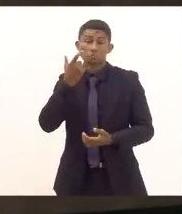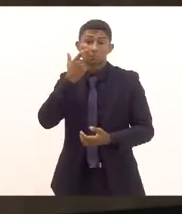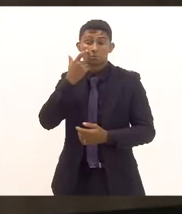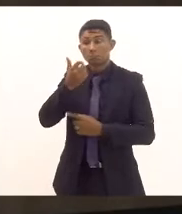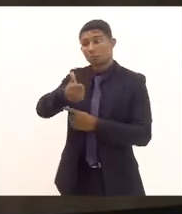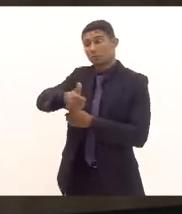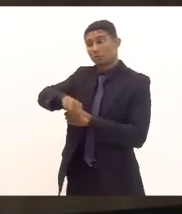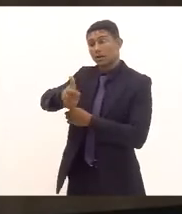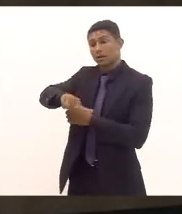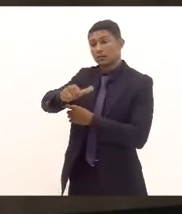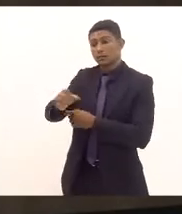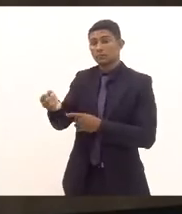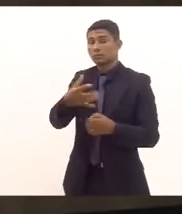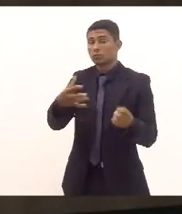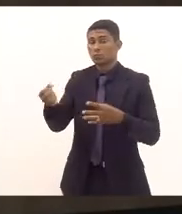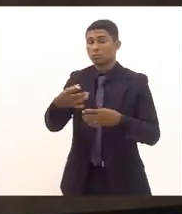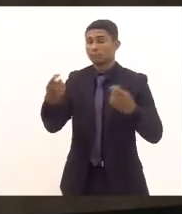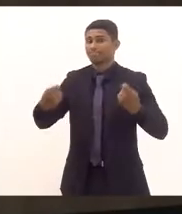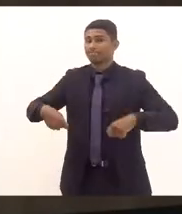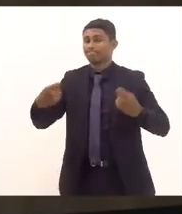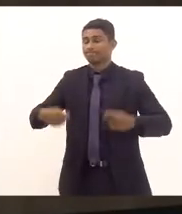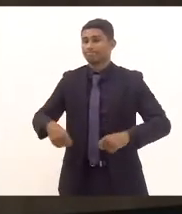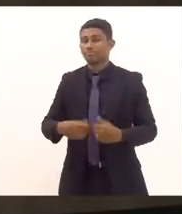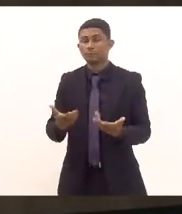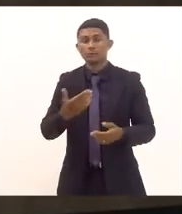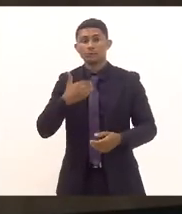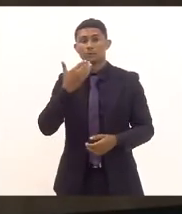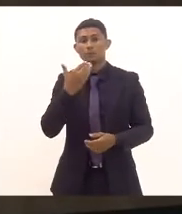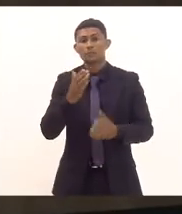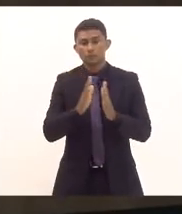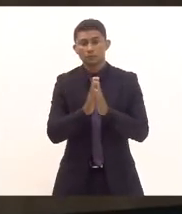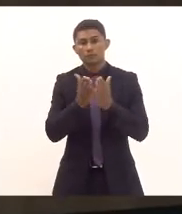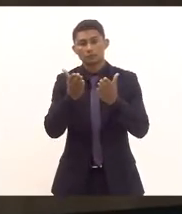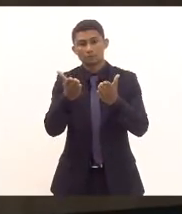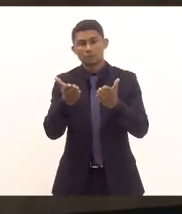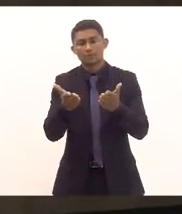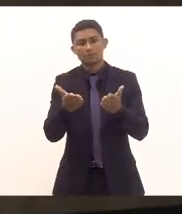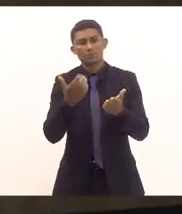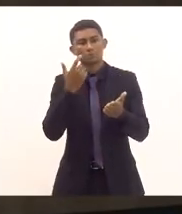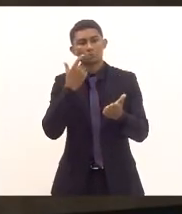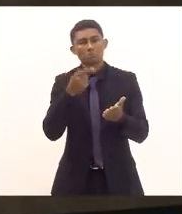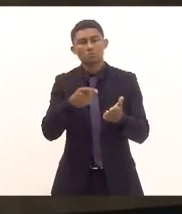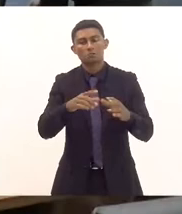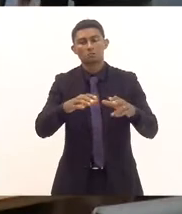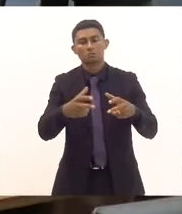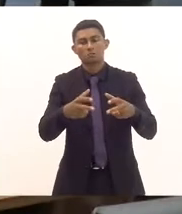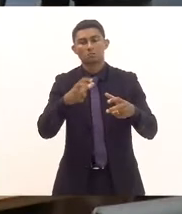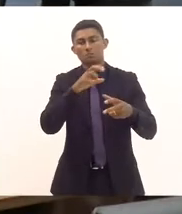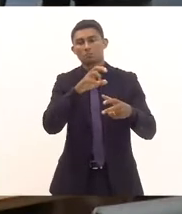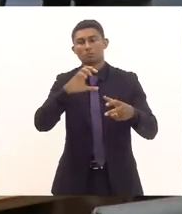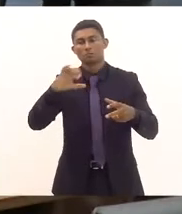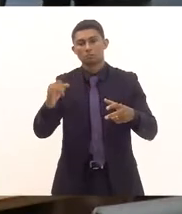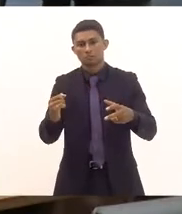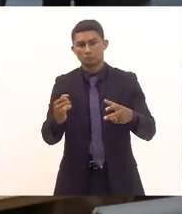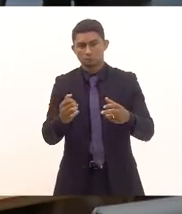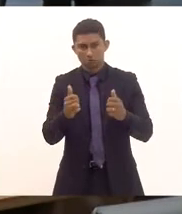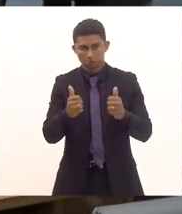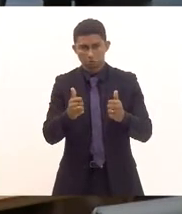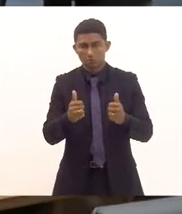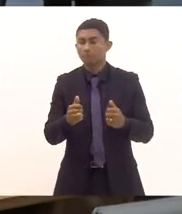pela ccj solicitar de vossa excelência remete a ccj por favor a